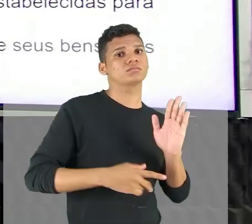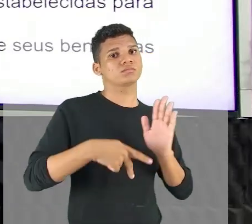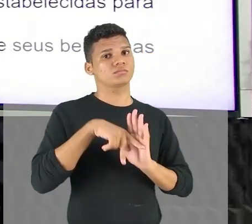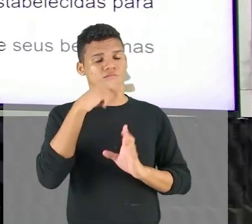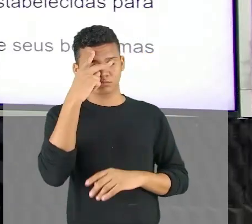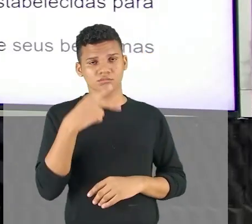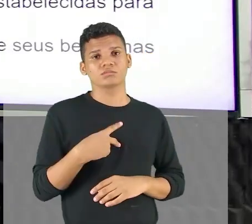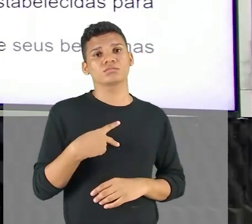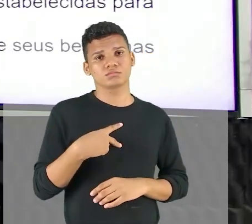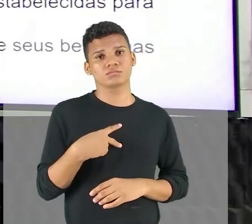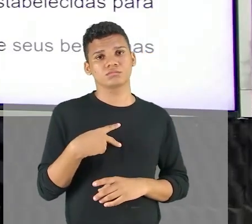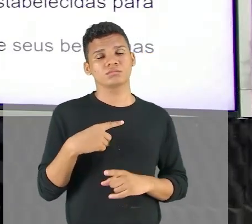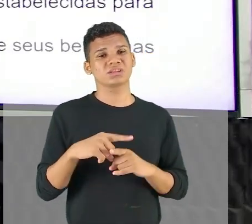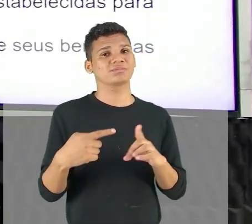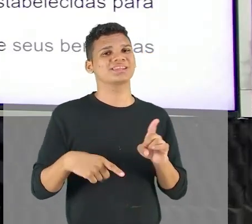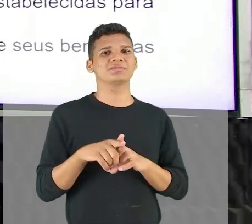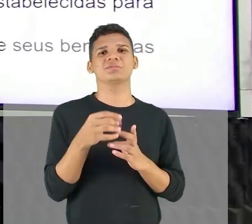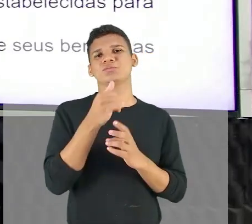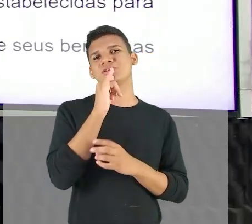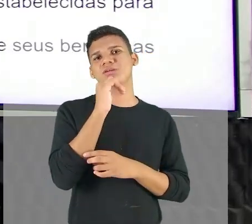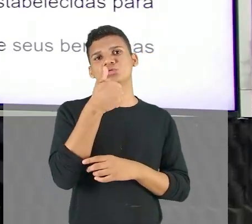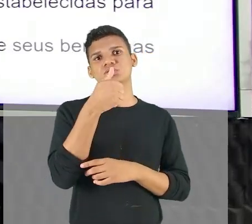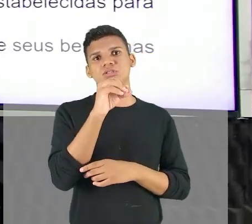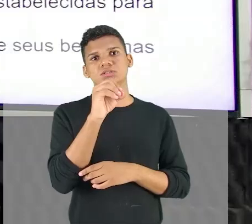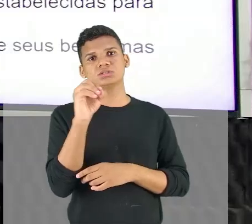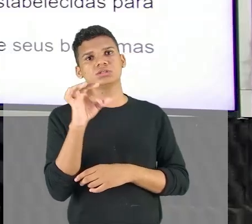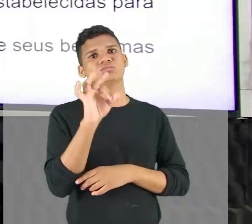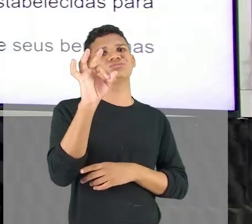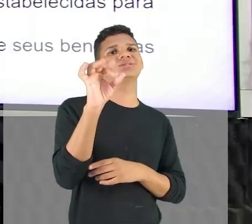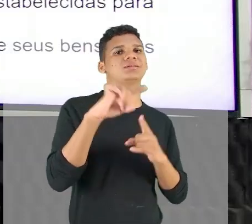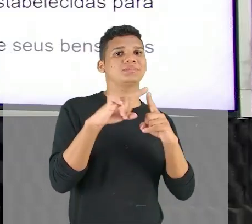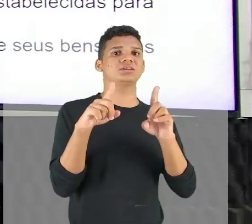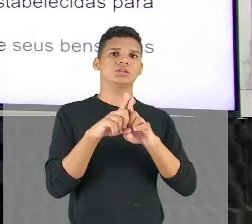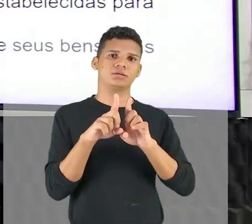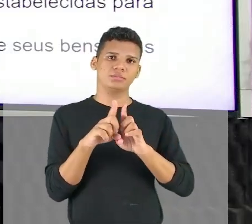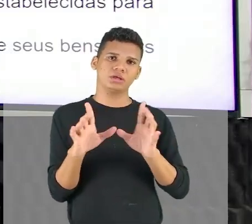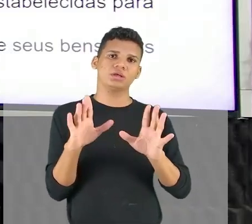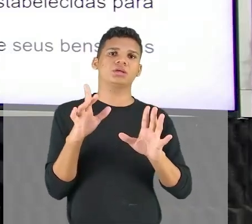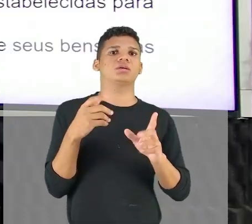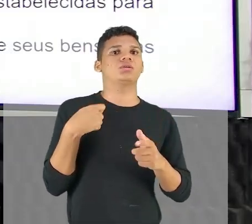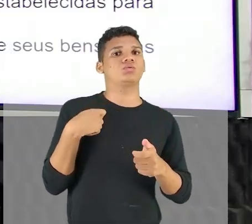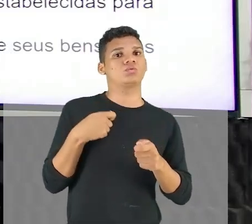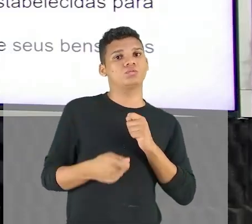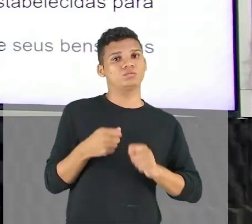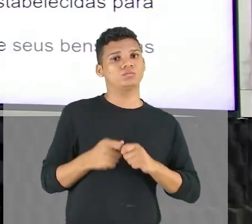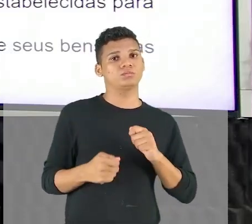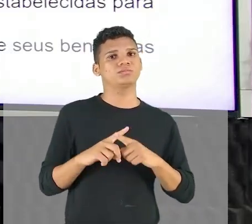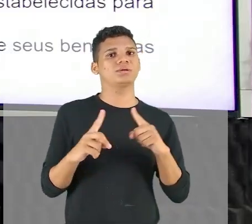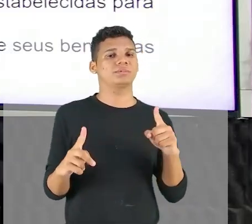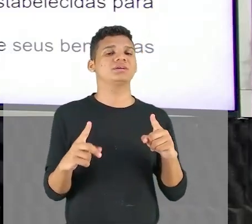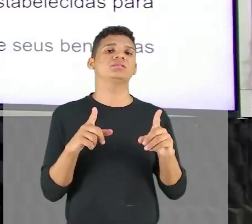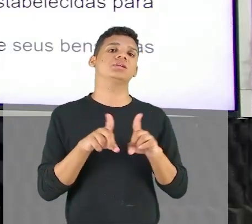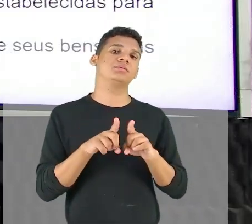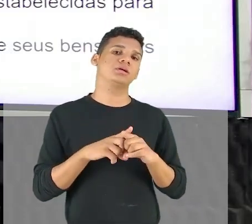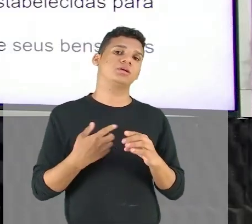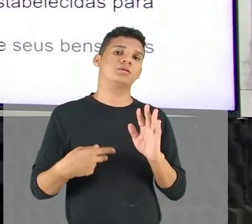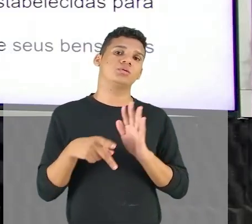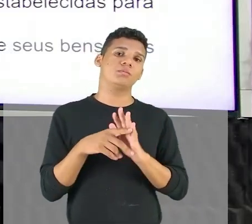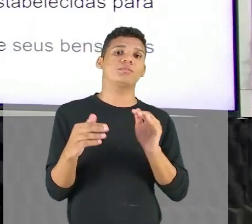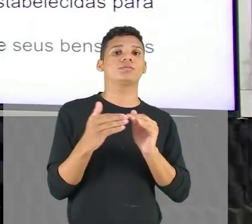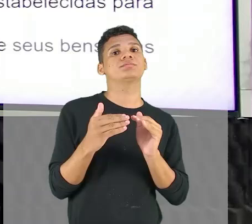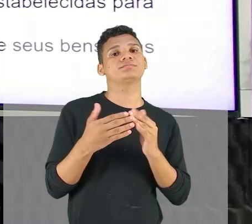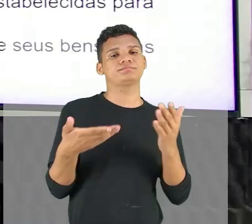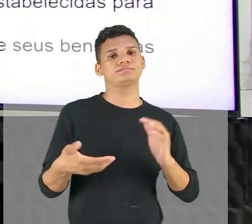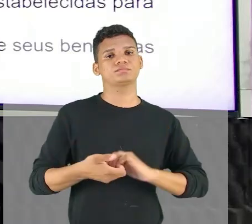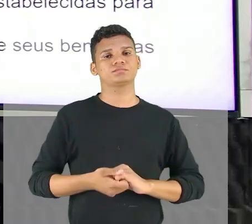individuais. E não abdicando 100% também da liberdade, mas se restringindo um pouco ela, a partir de um acordo. Então a gente descarta também a letra